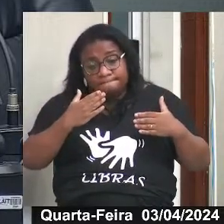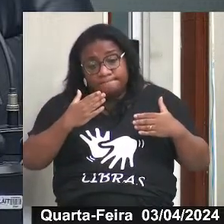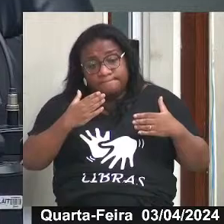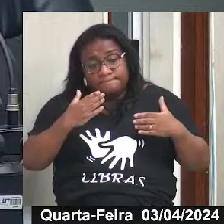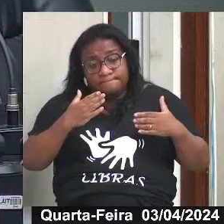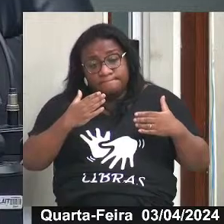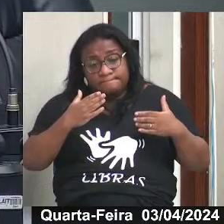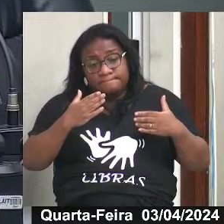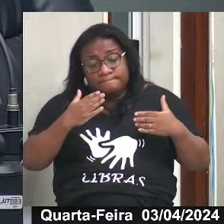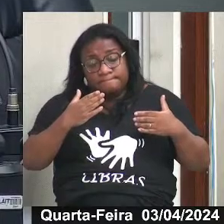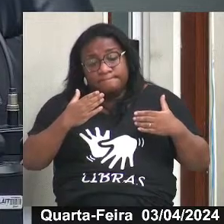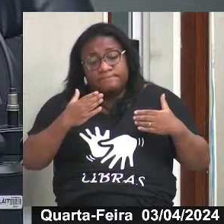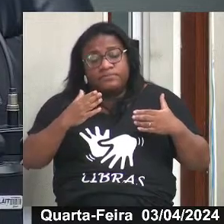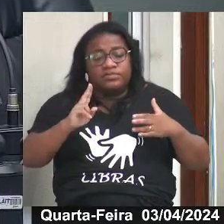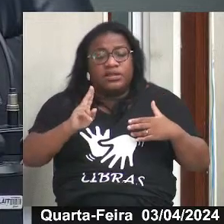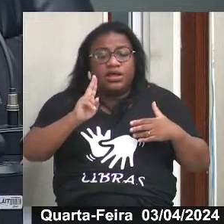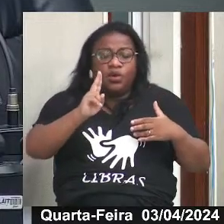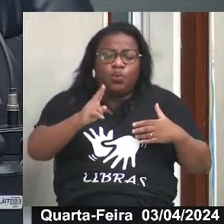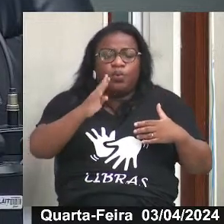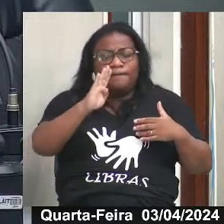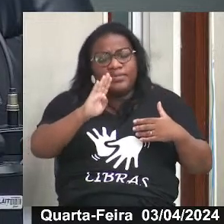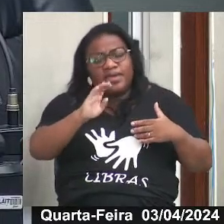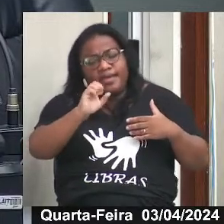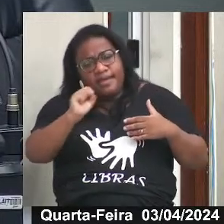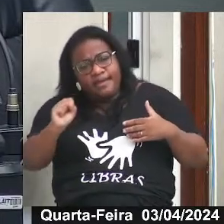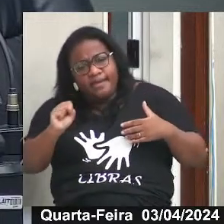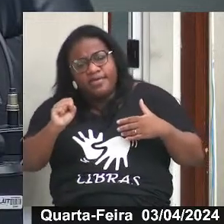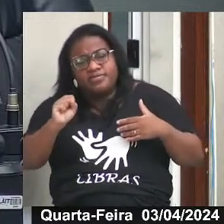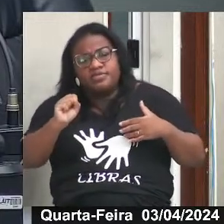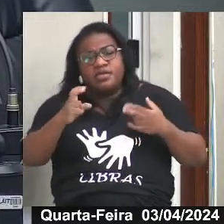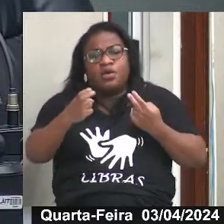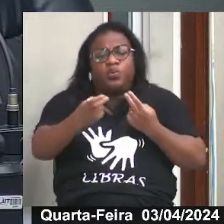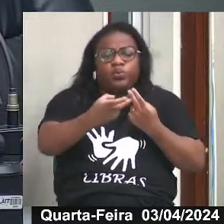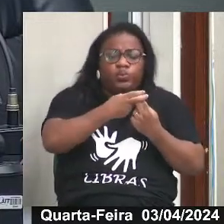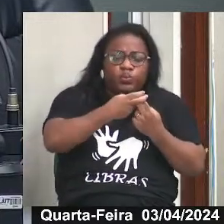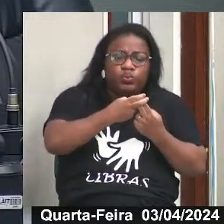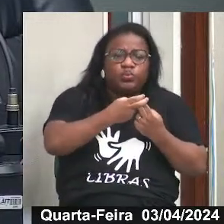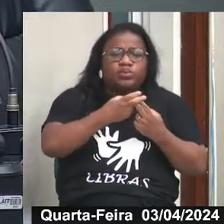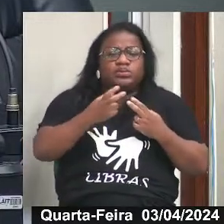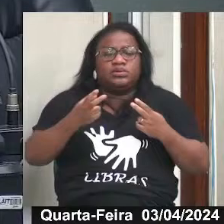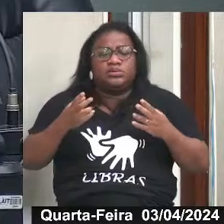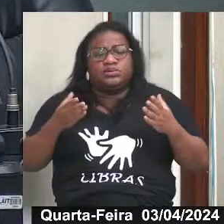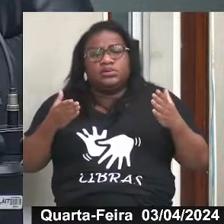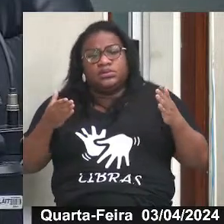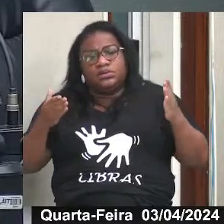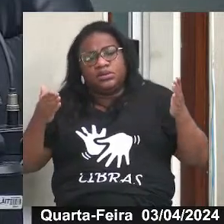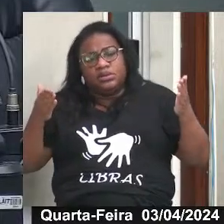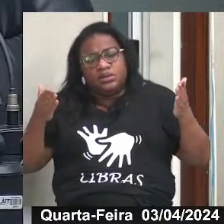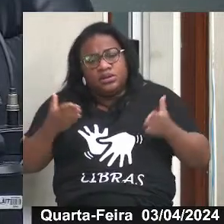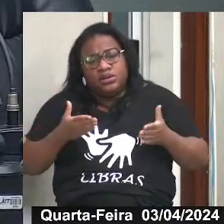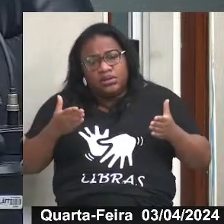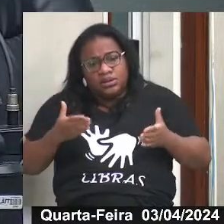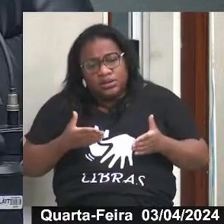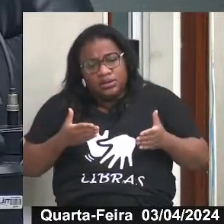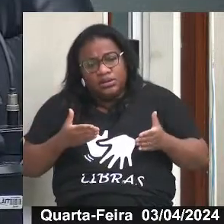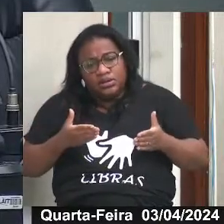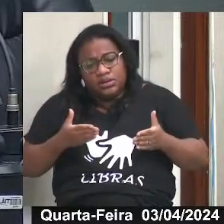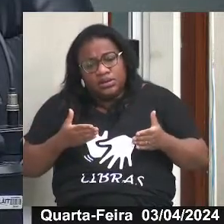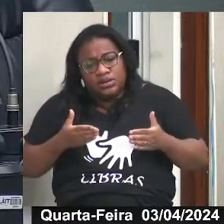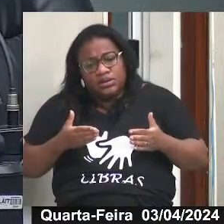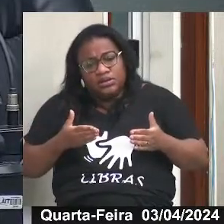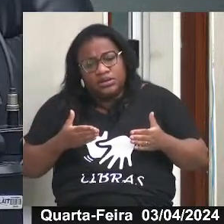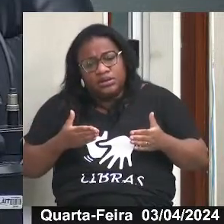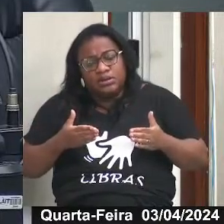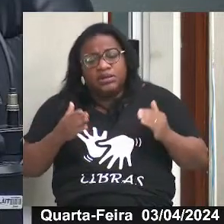munícipe ele faz o pedido através da UBS, né, da UBS de acordo com o seu bairro, vai parar na